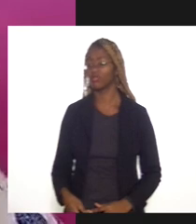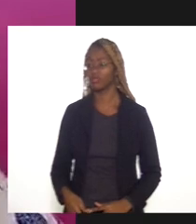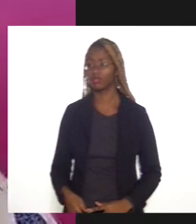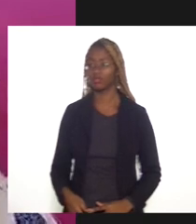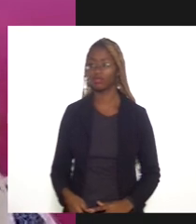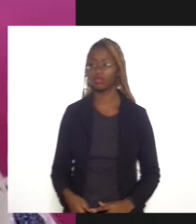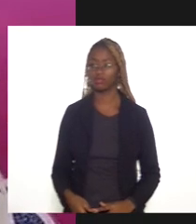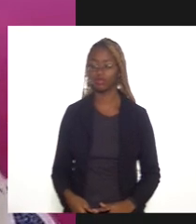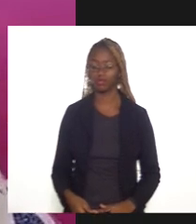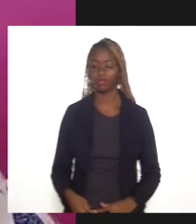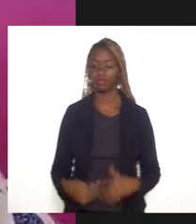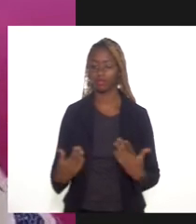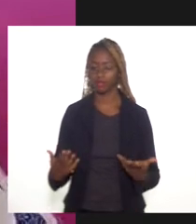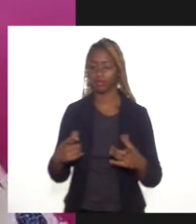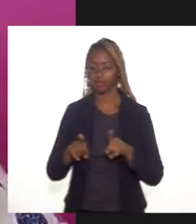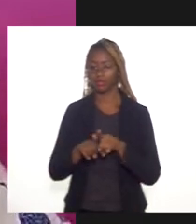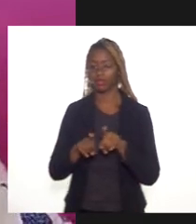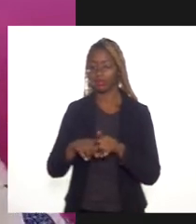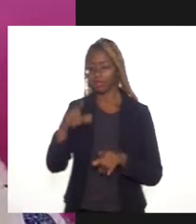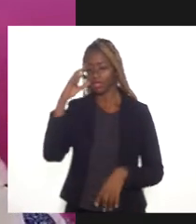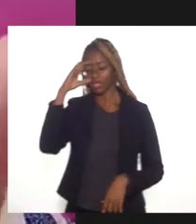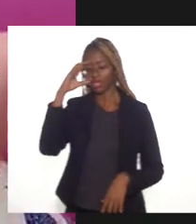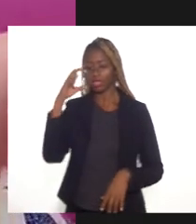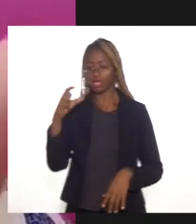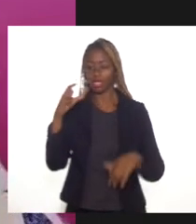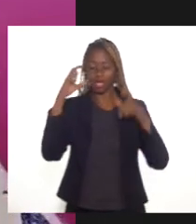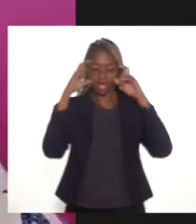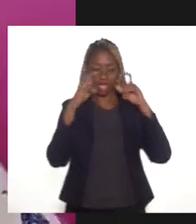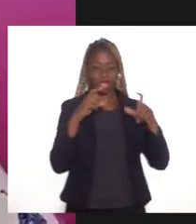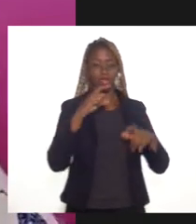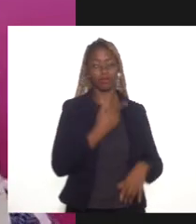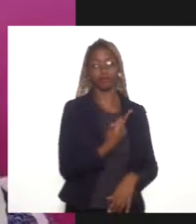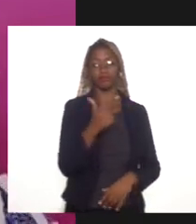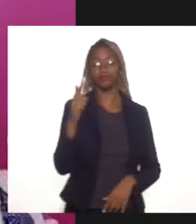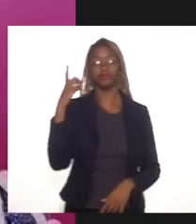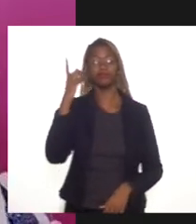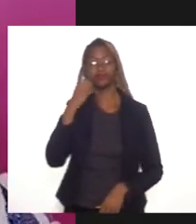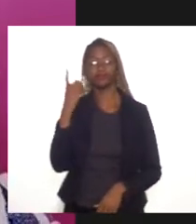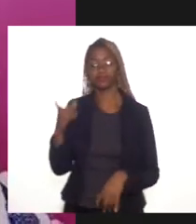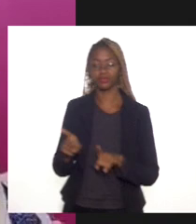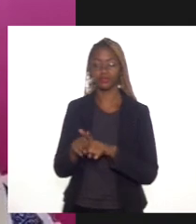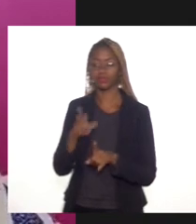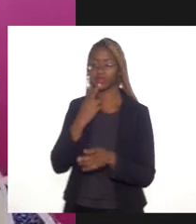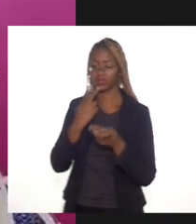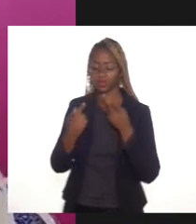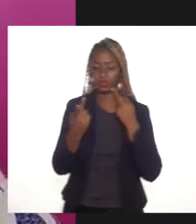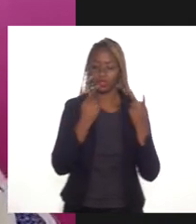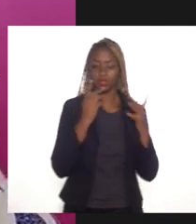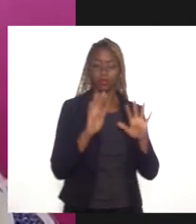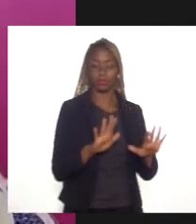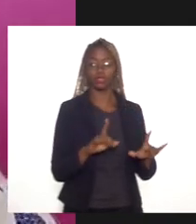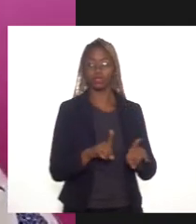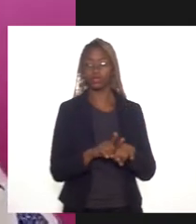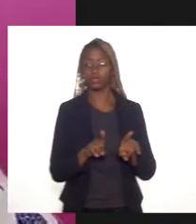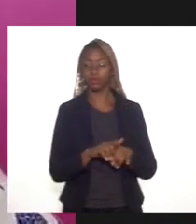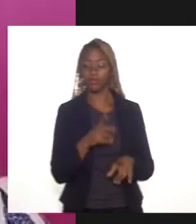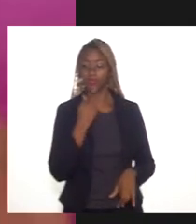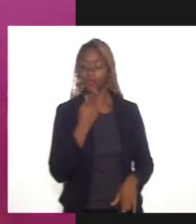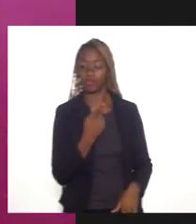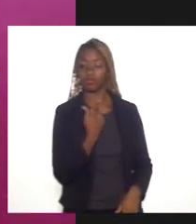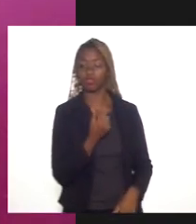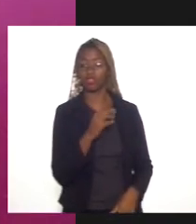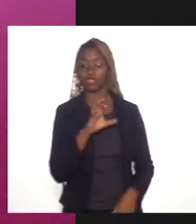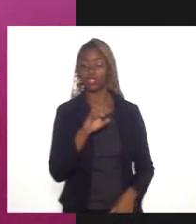também chamo a atenção e os outros deputados também já falaram isso, mas eu chamo a atenção do dinheiro da CEDAI.